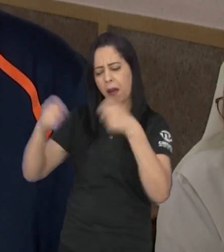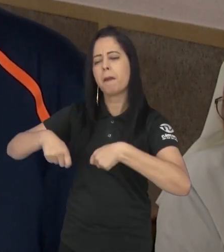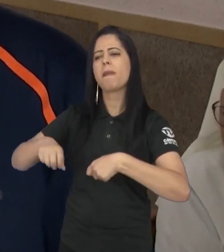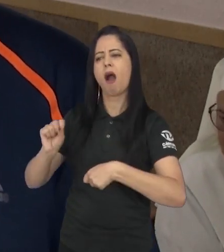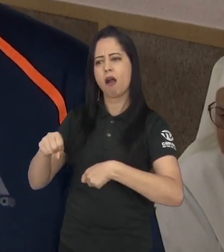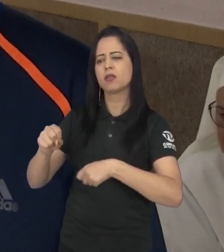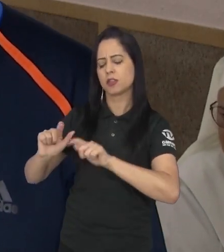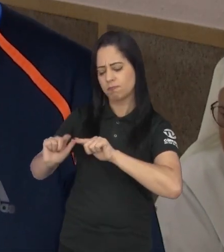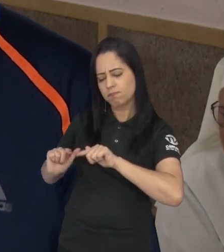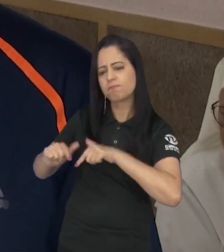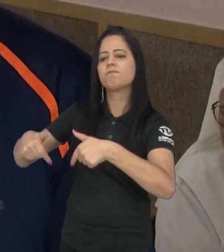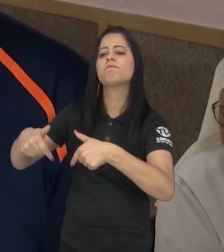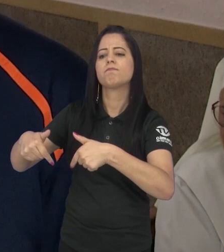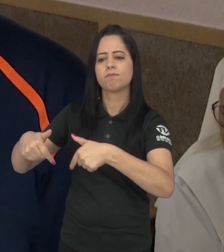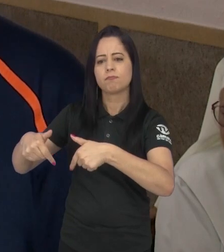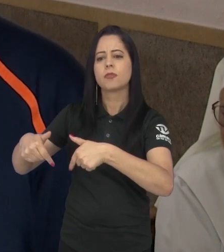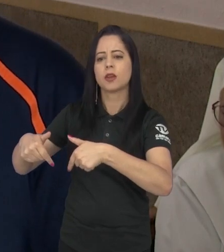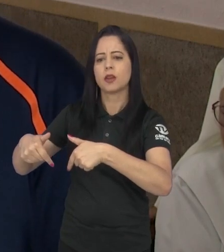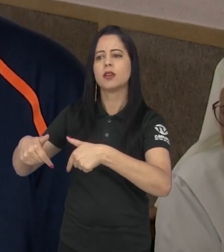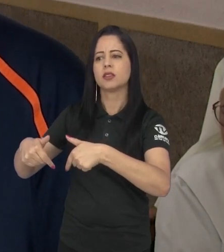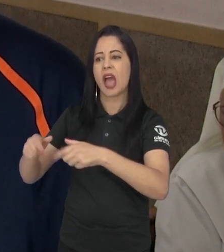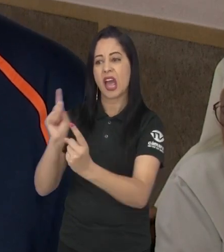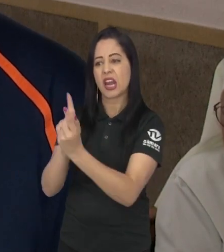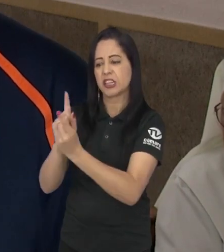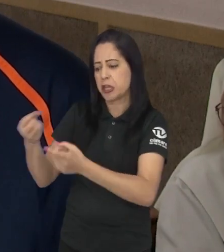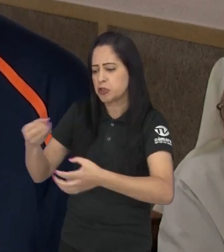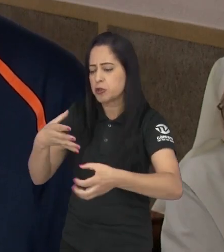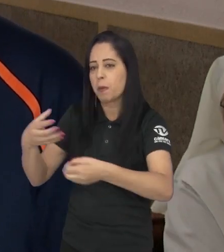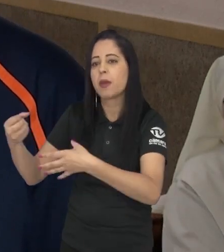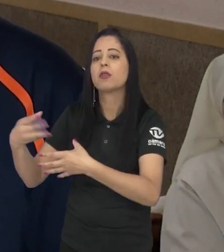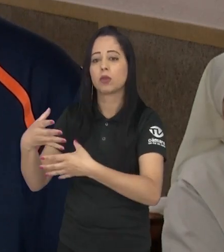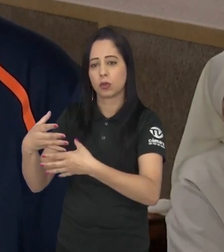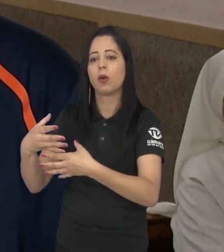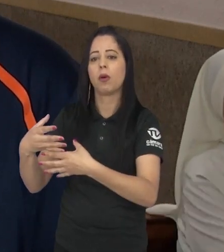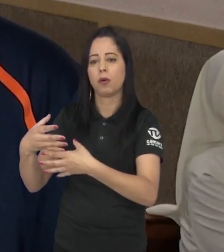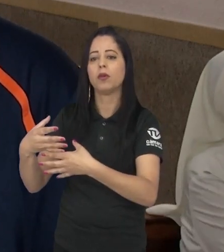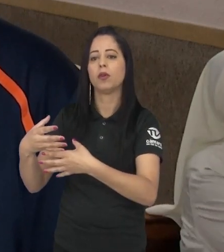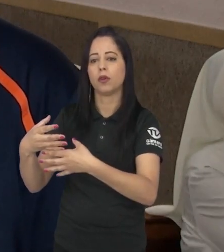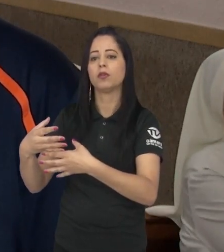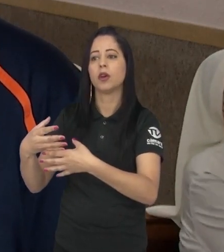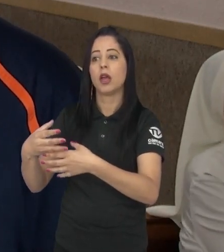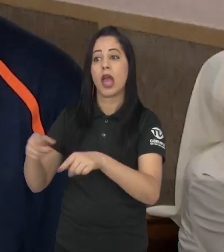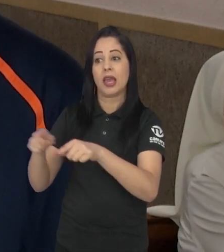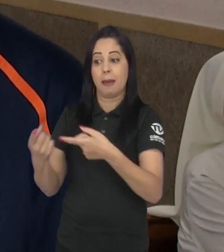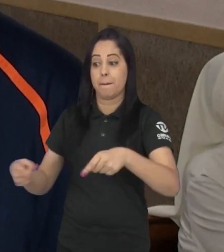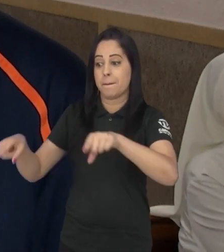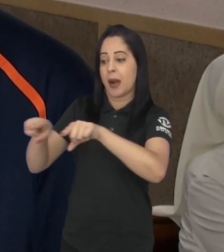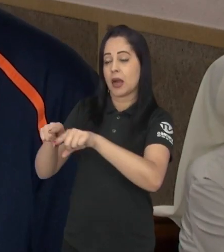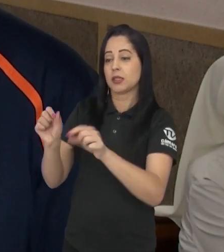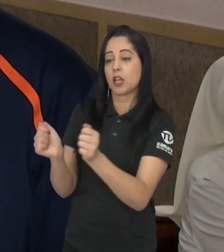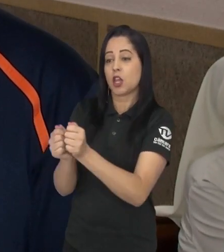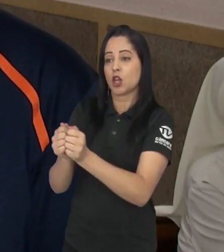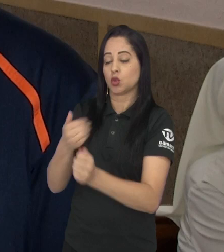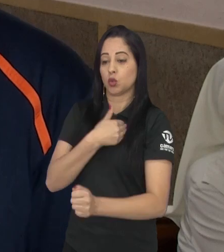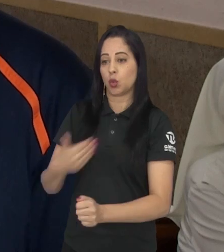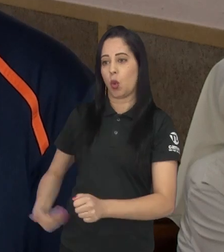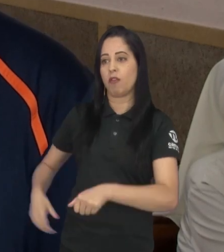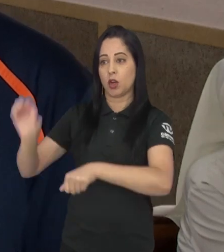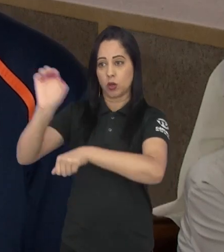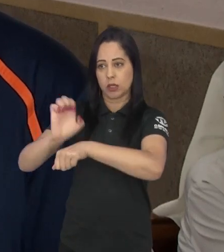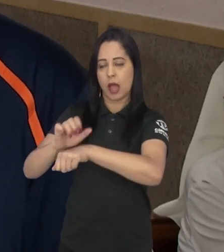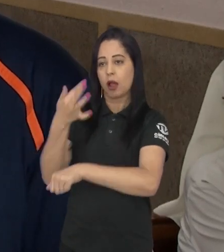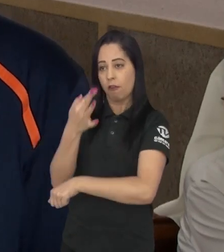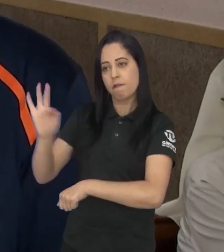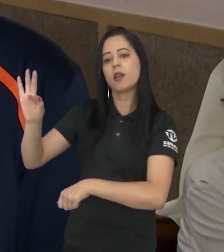dos Campos pode se mobilizar em torno aí de novos atendimentos aqui, fazendo pontes com o governo estadual e com o governo